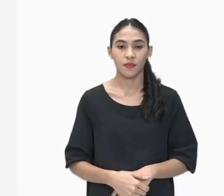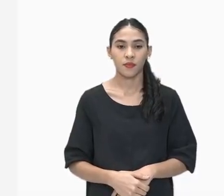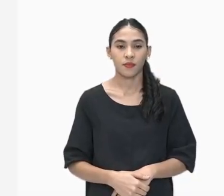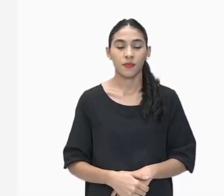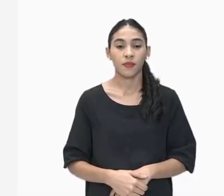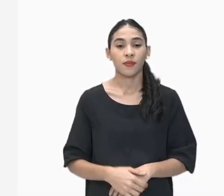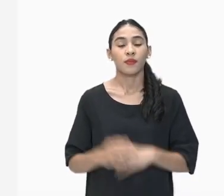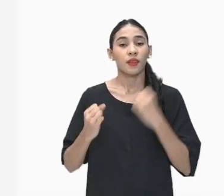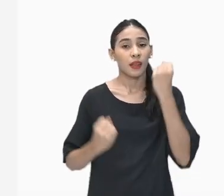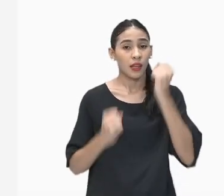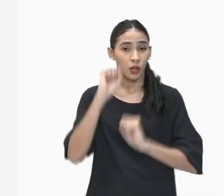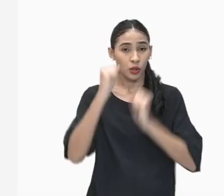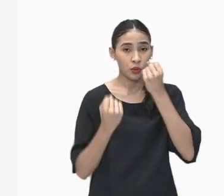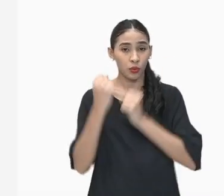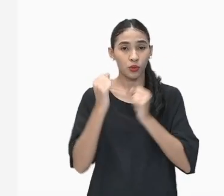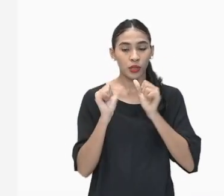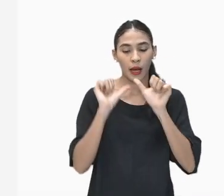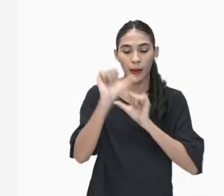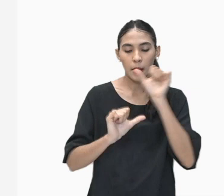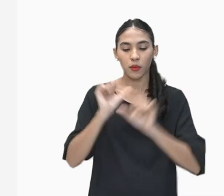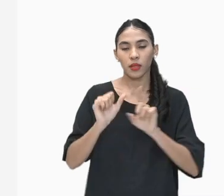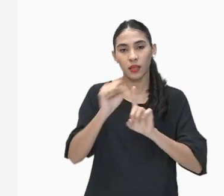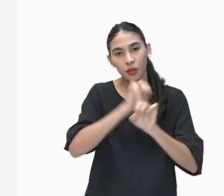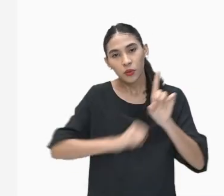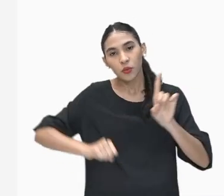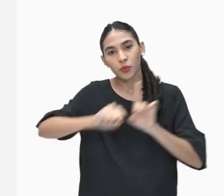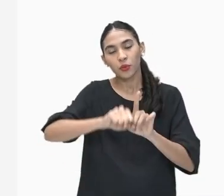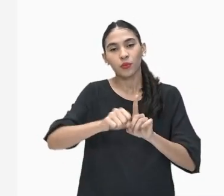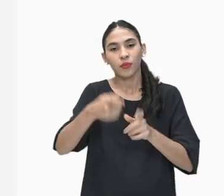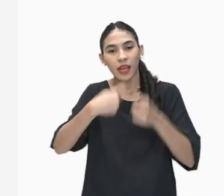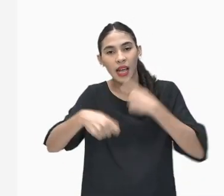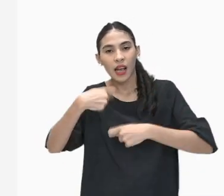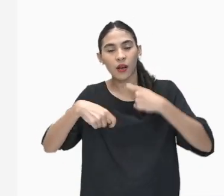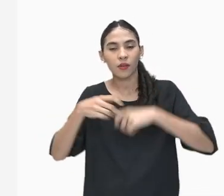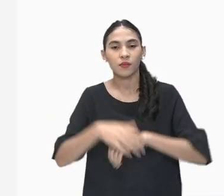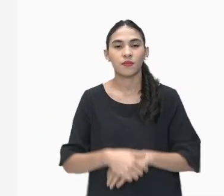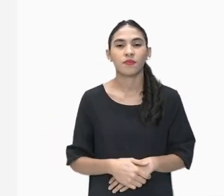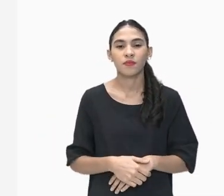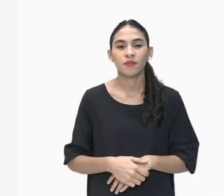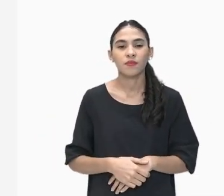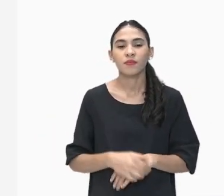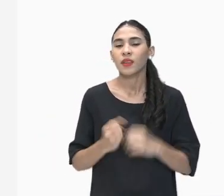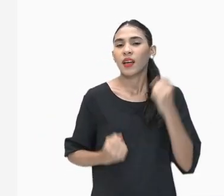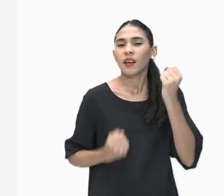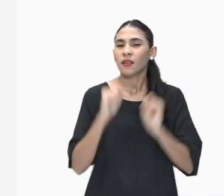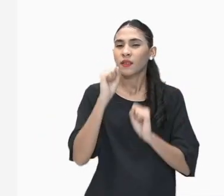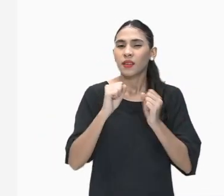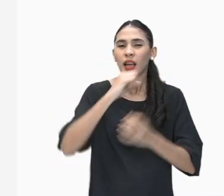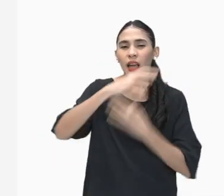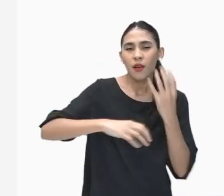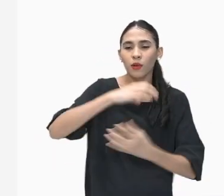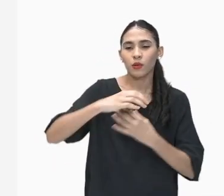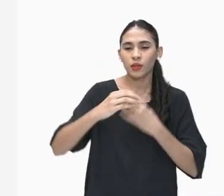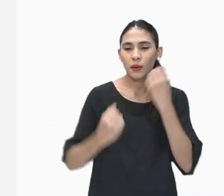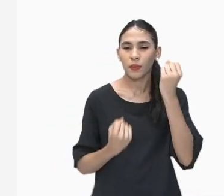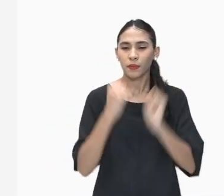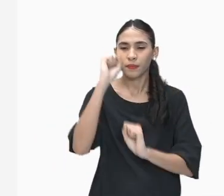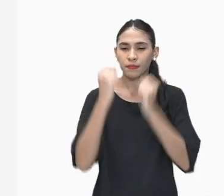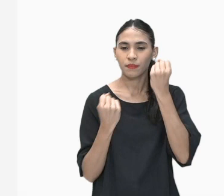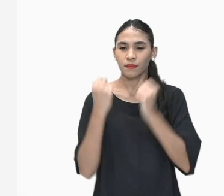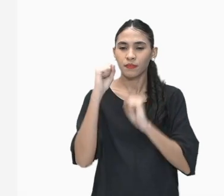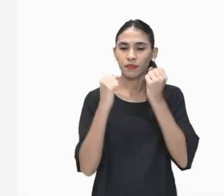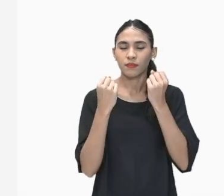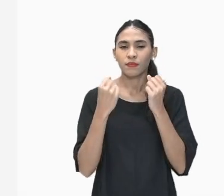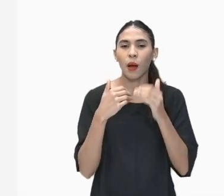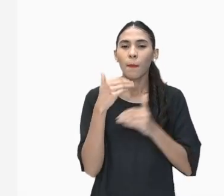as indústrias e mudanças socioeconômicas. O que é isso? O que a Revolução Industrial teve com essa questão